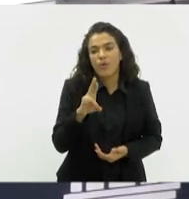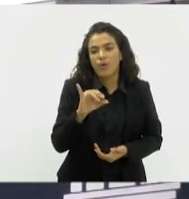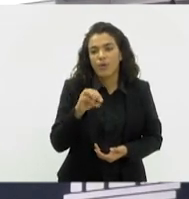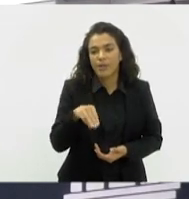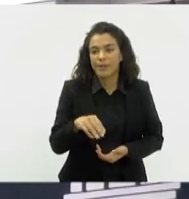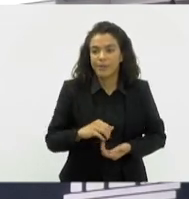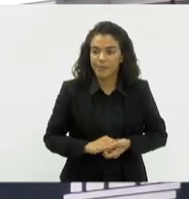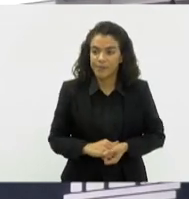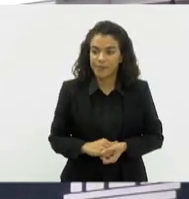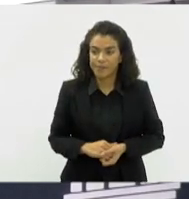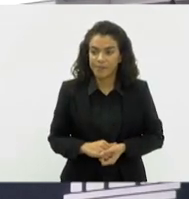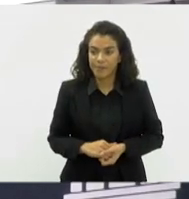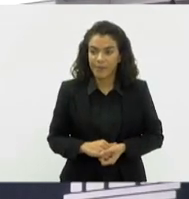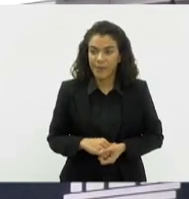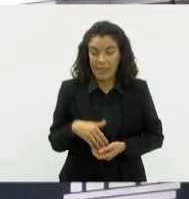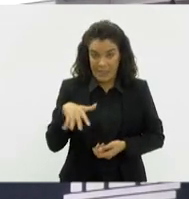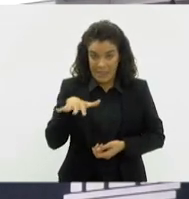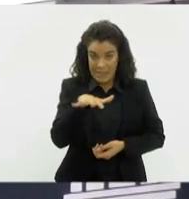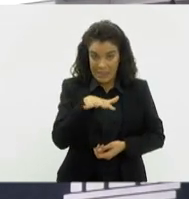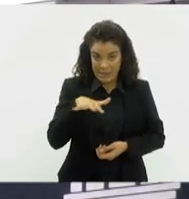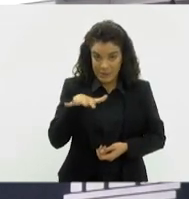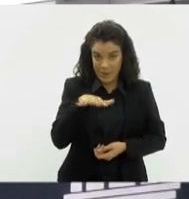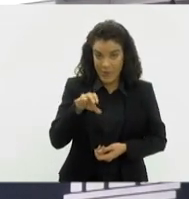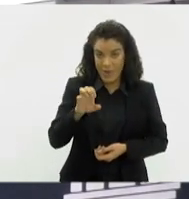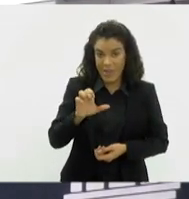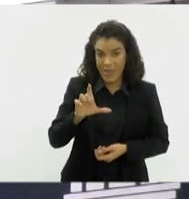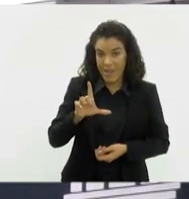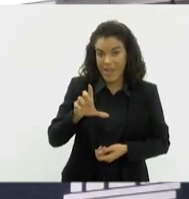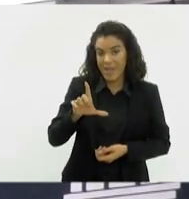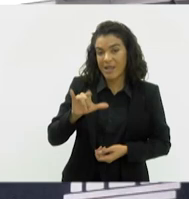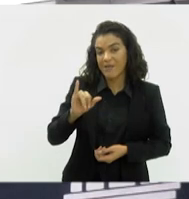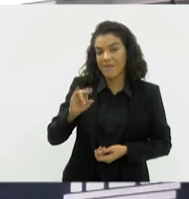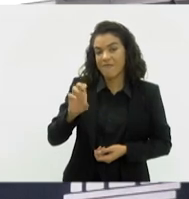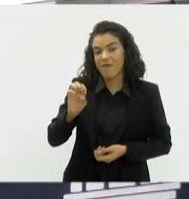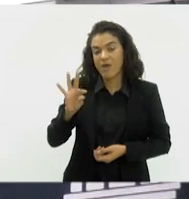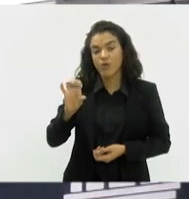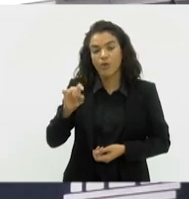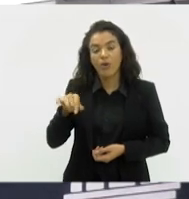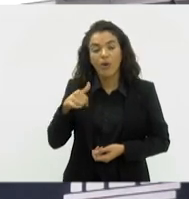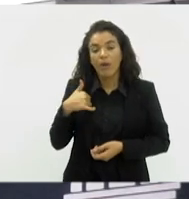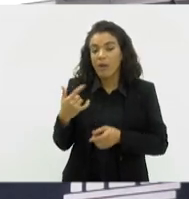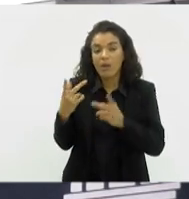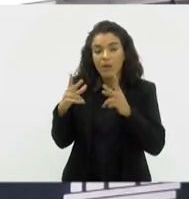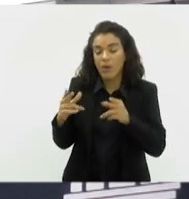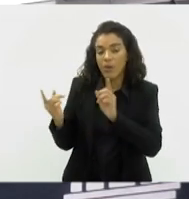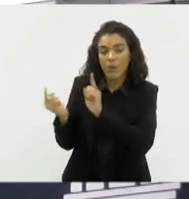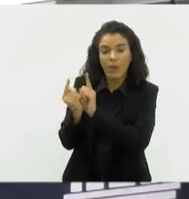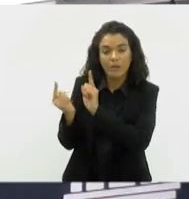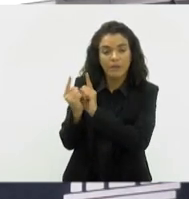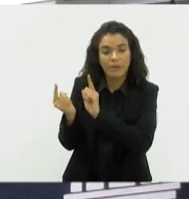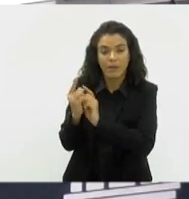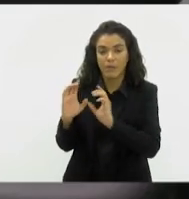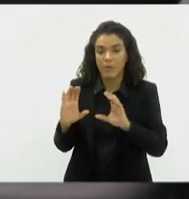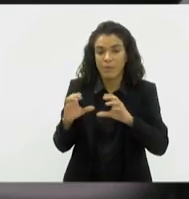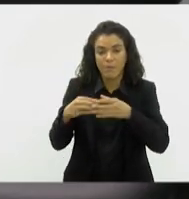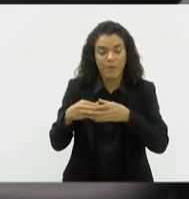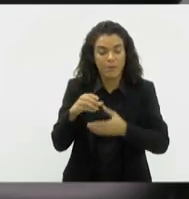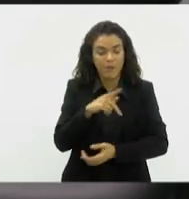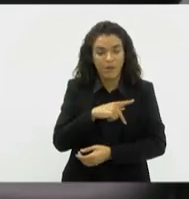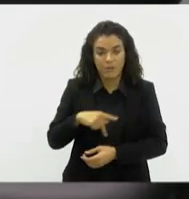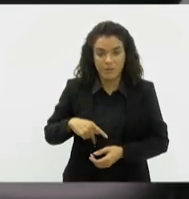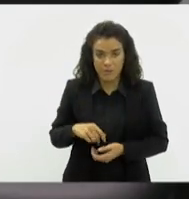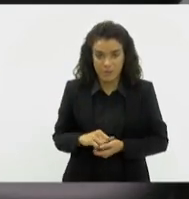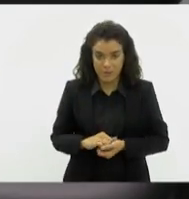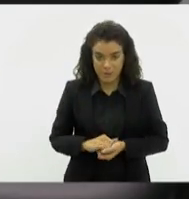Deputado, a situação da qual o Heriberto atende é muito mais frágil do que da qual eu atendo como presidenta da comissão. Qual